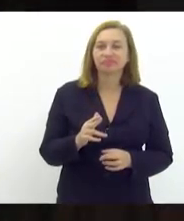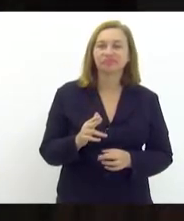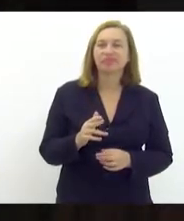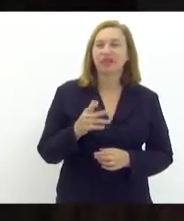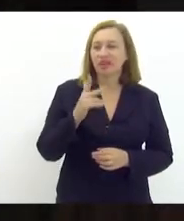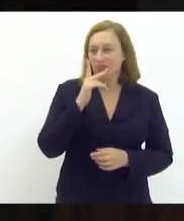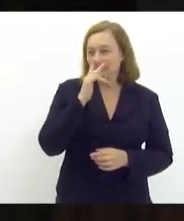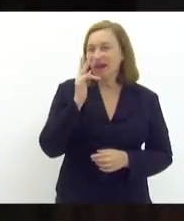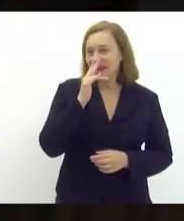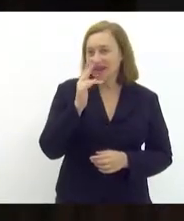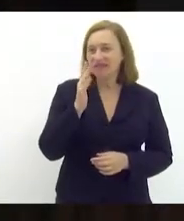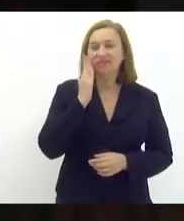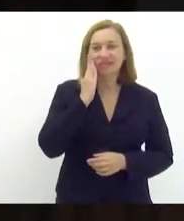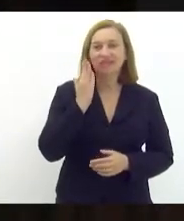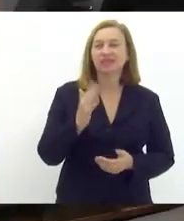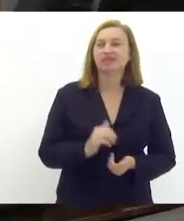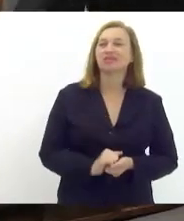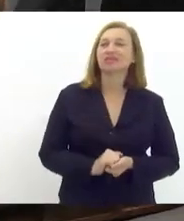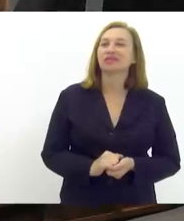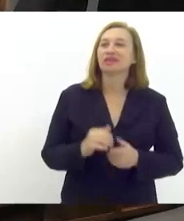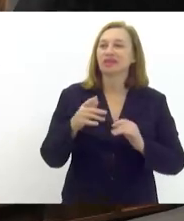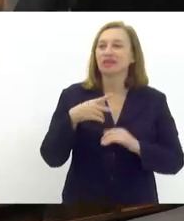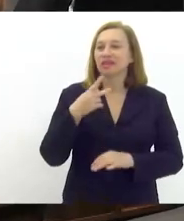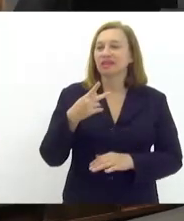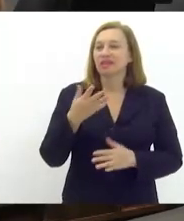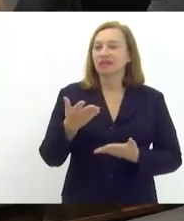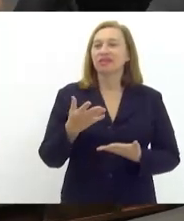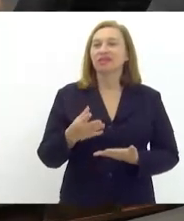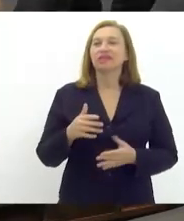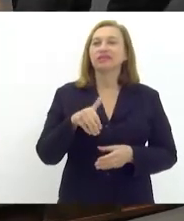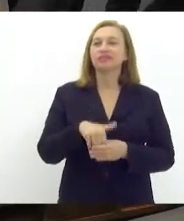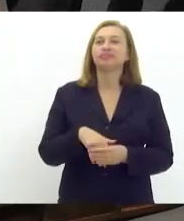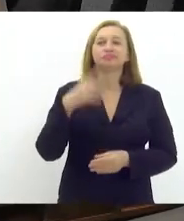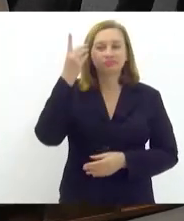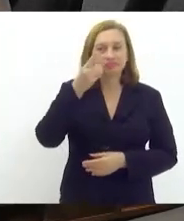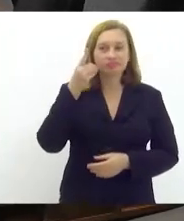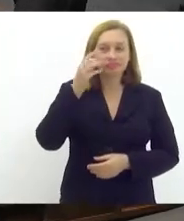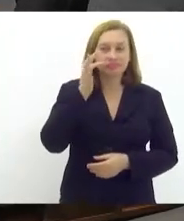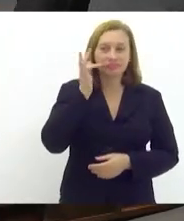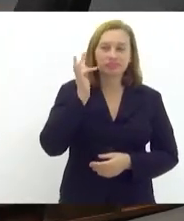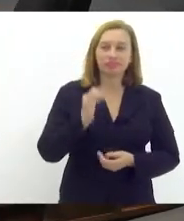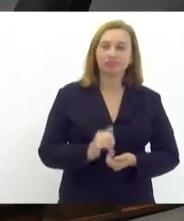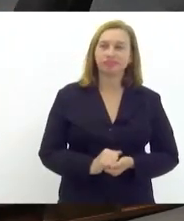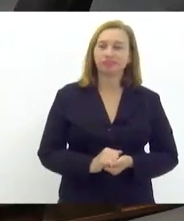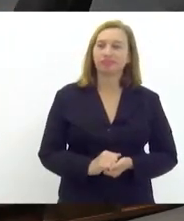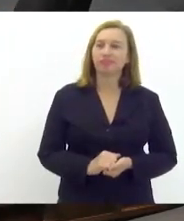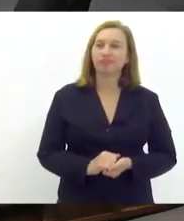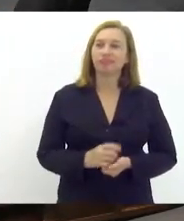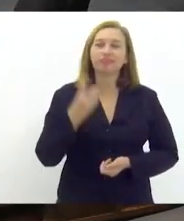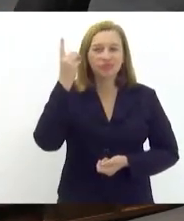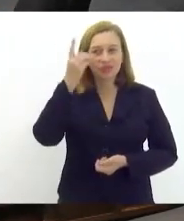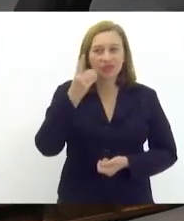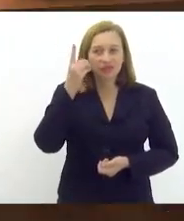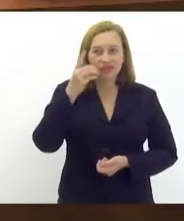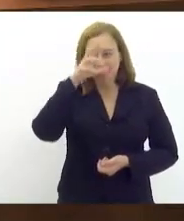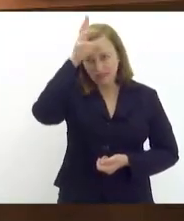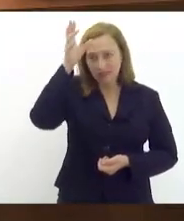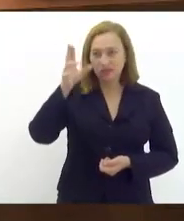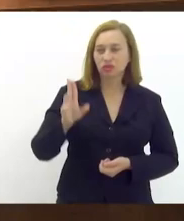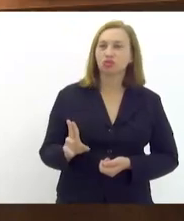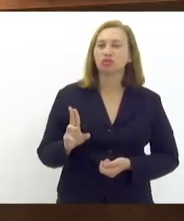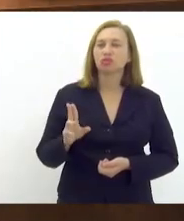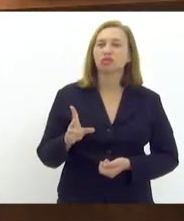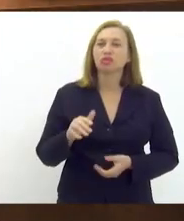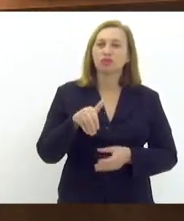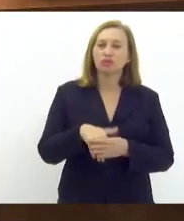é o que dá para entender declaração é declaração de voto Deputado Flávio Serafim Quero declarar meu voto favorável